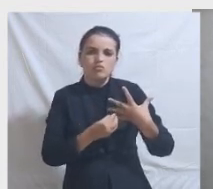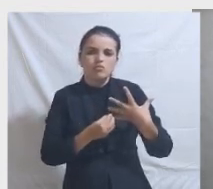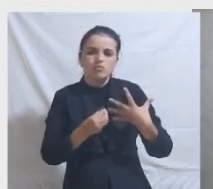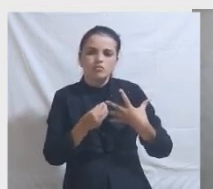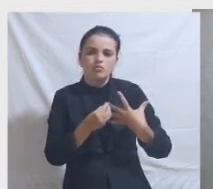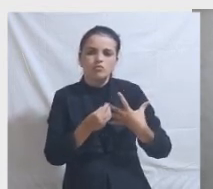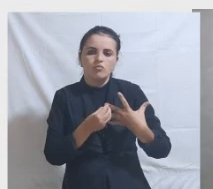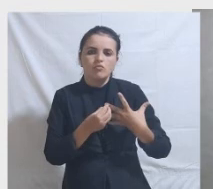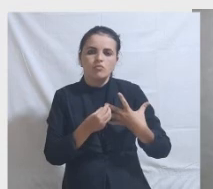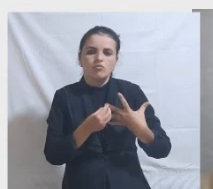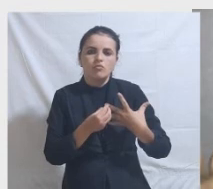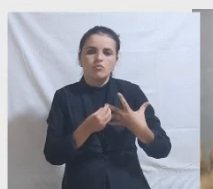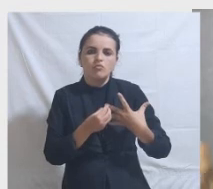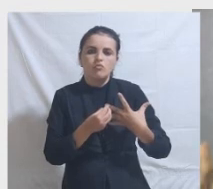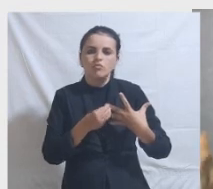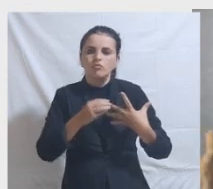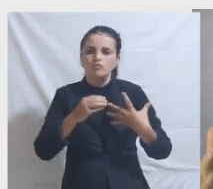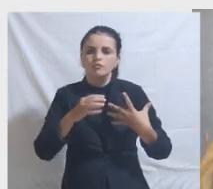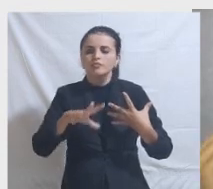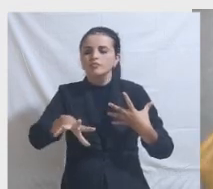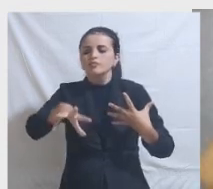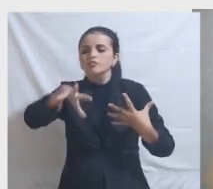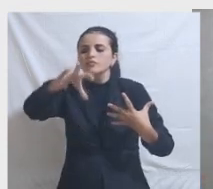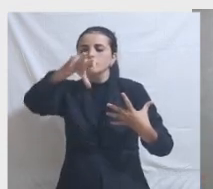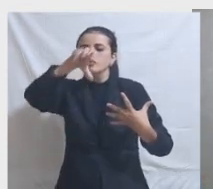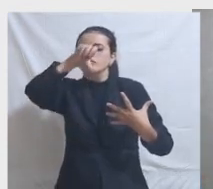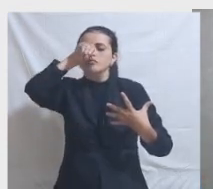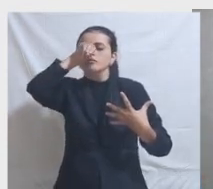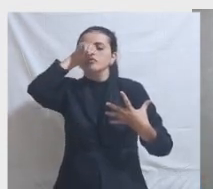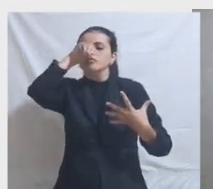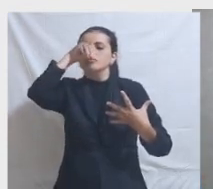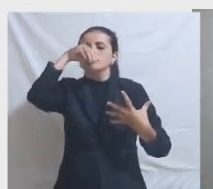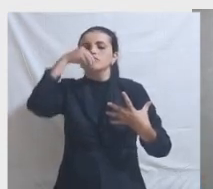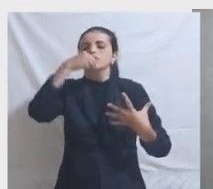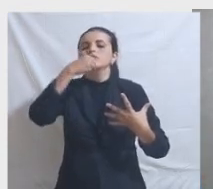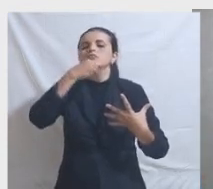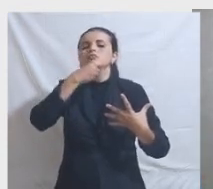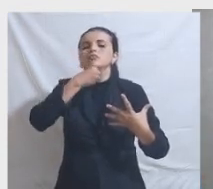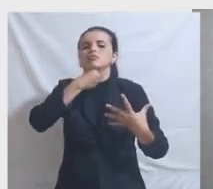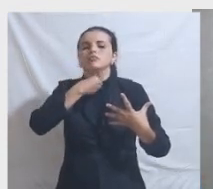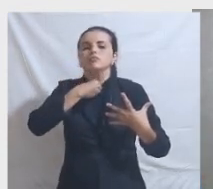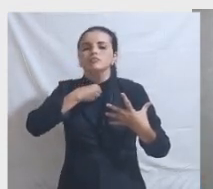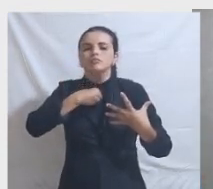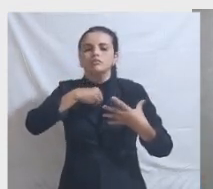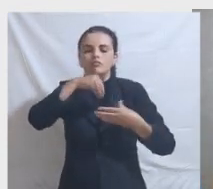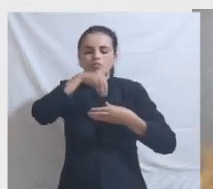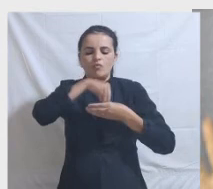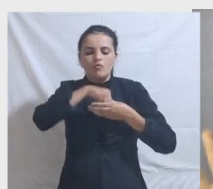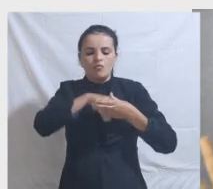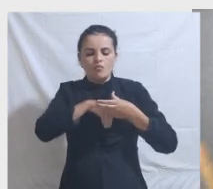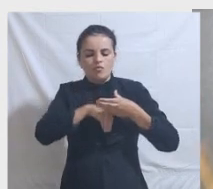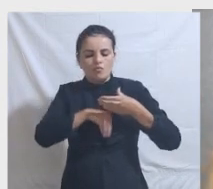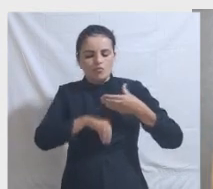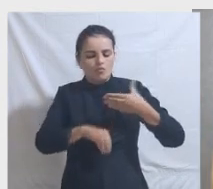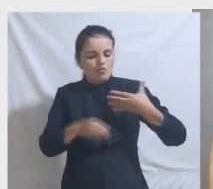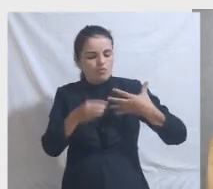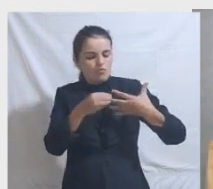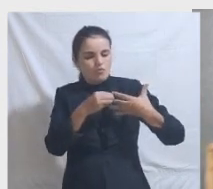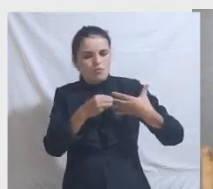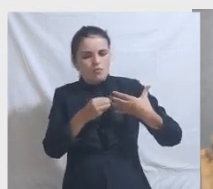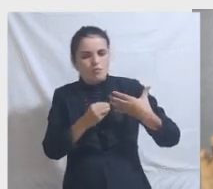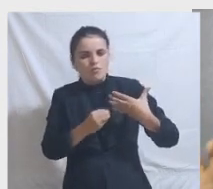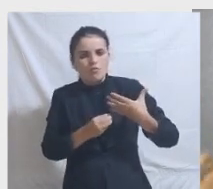nossos bronquíolos. Então, todo o ar que vem, que passa pela nossa traqueia, vão para os brônquios e depois para os bronquíolos, esse ar